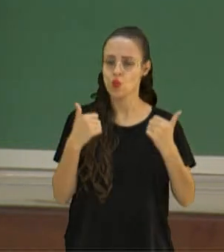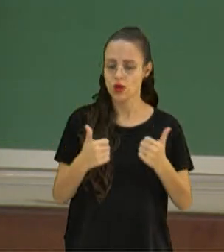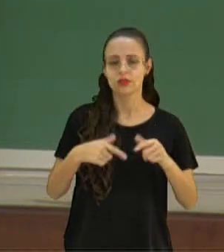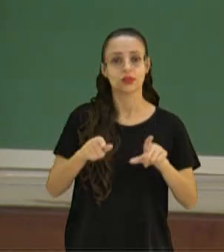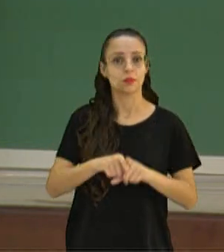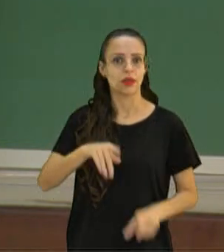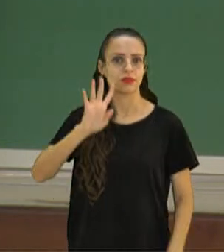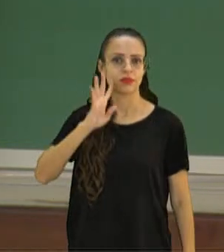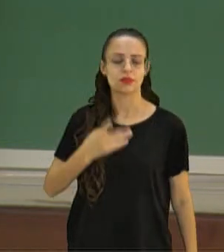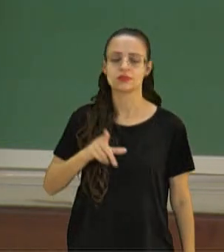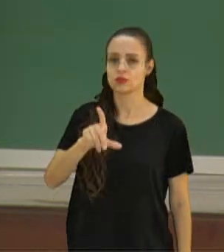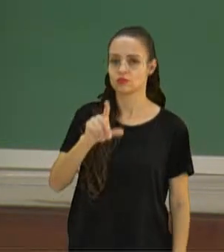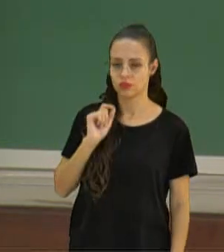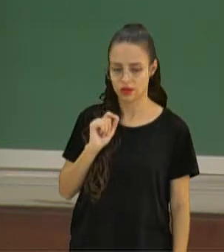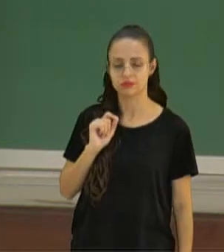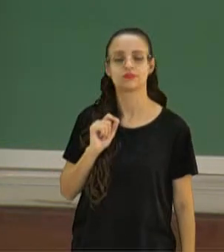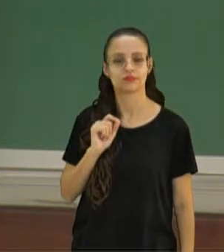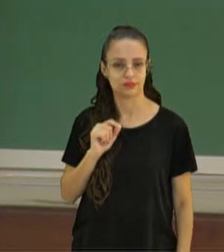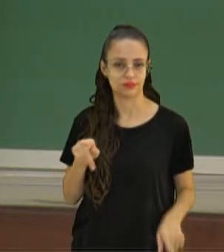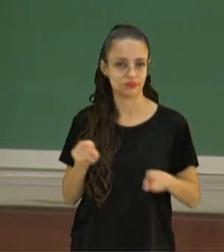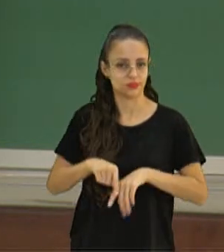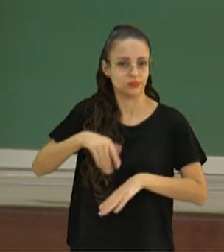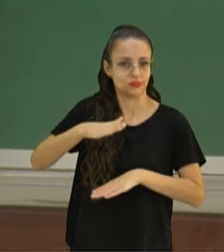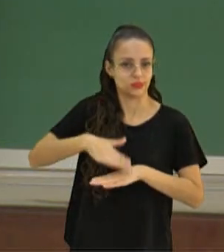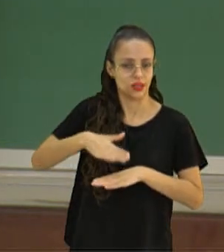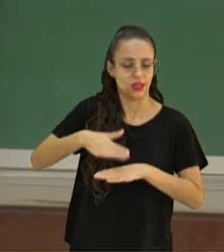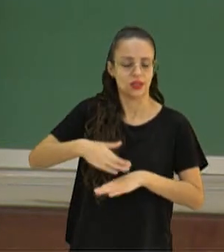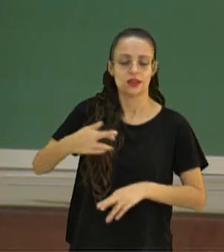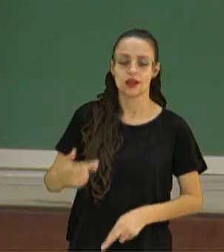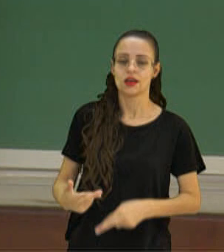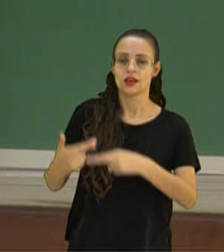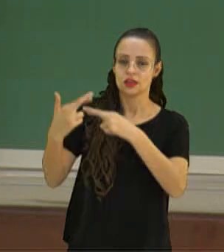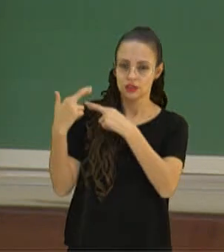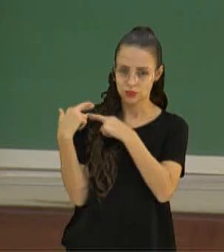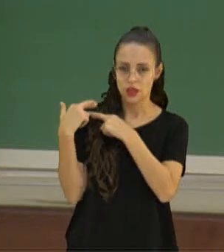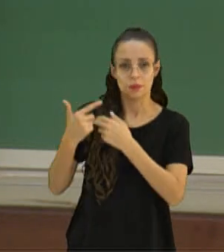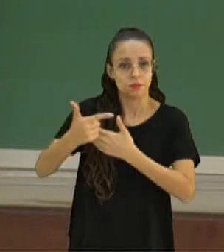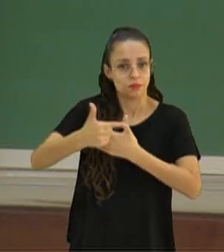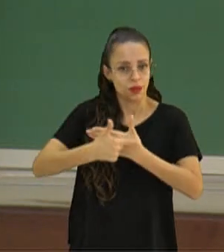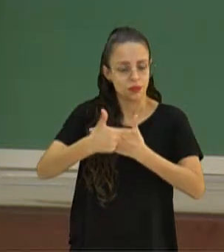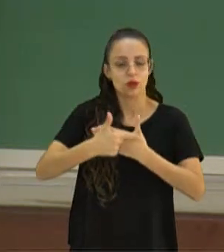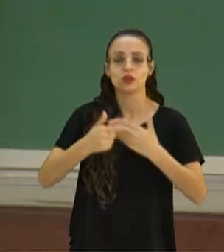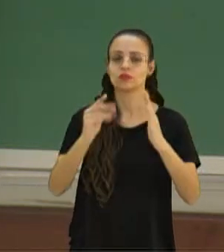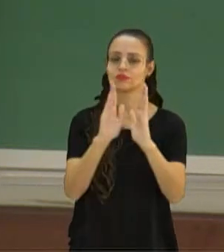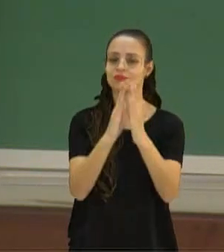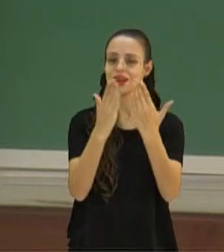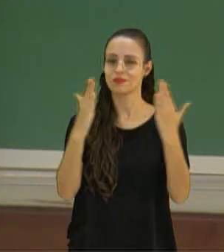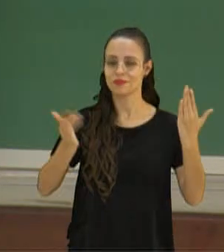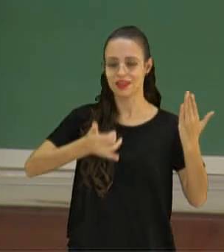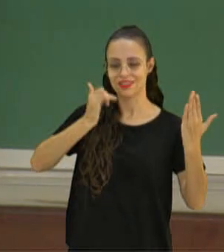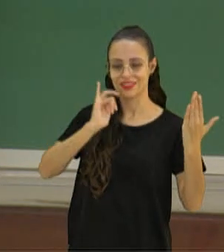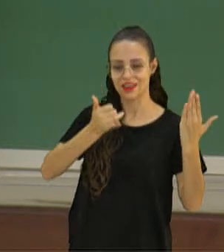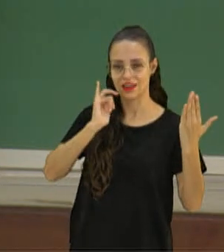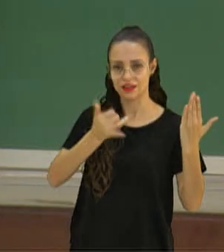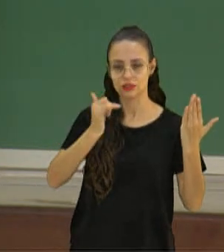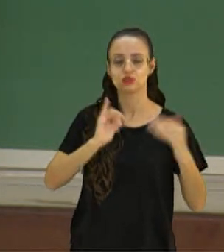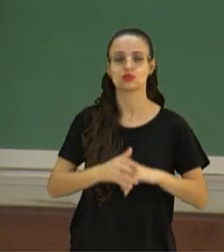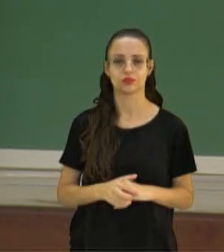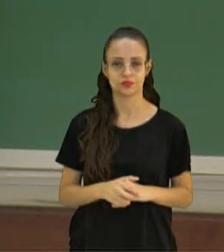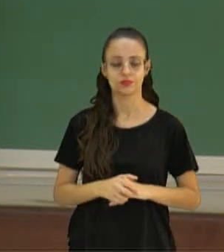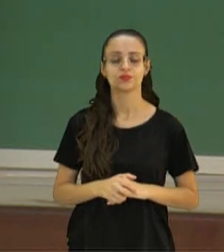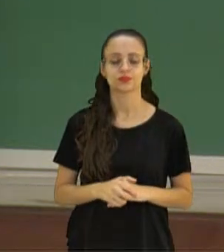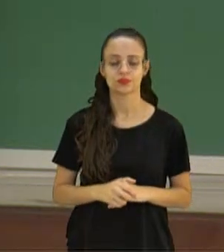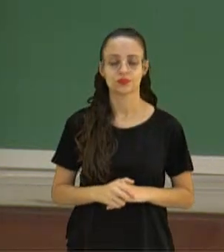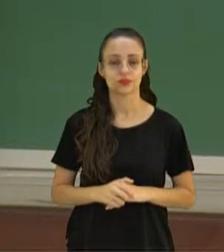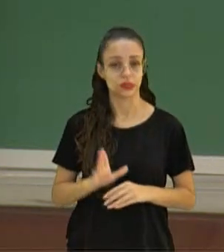de decisões e dúvidas que venham a surgir. Né? Então, isso aqui são todas as atribuições do jogador narrador, do Game